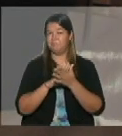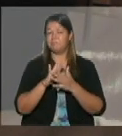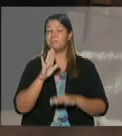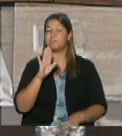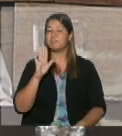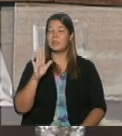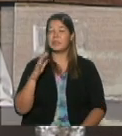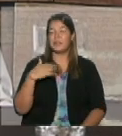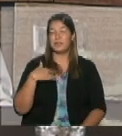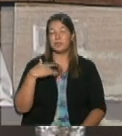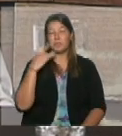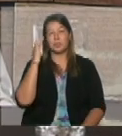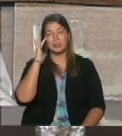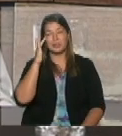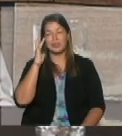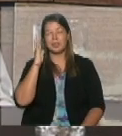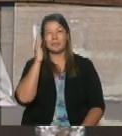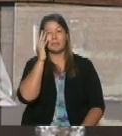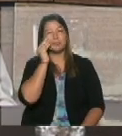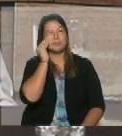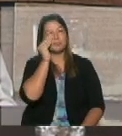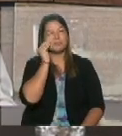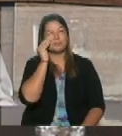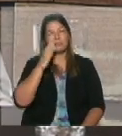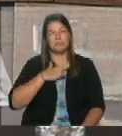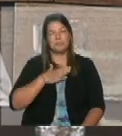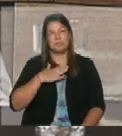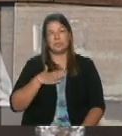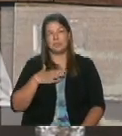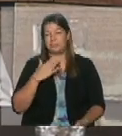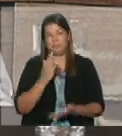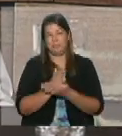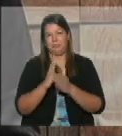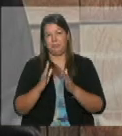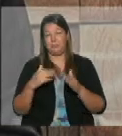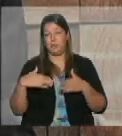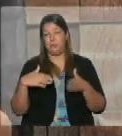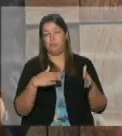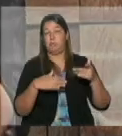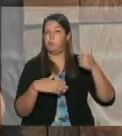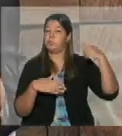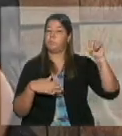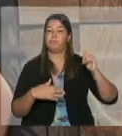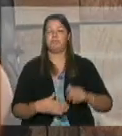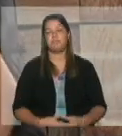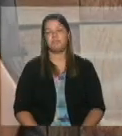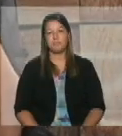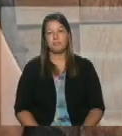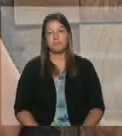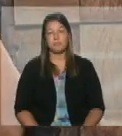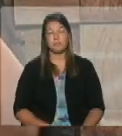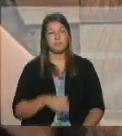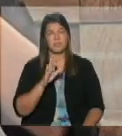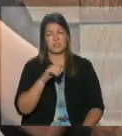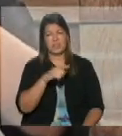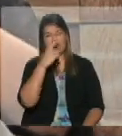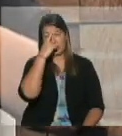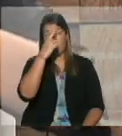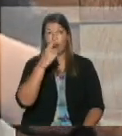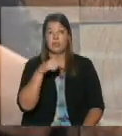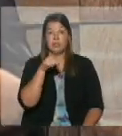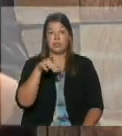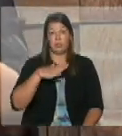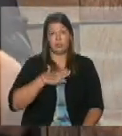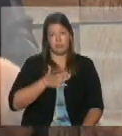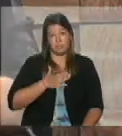meu caminho a minha experiência tinha se esgotado. O meu caminho seria outro. Mas você não tinha mais vaga ideia do que você gostaria de